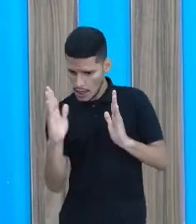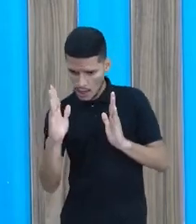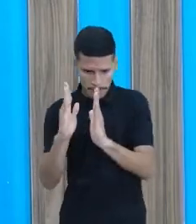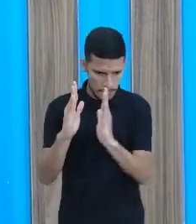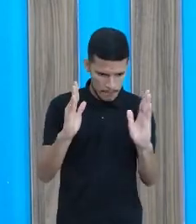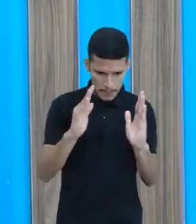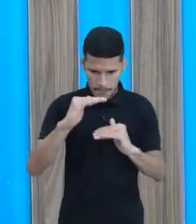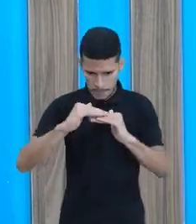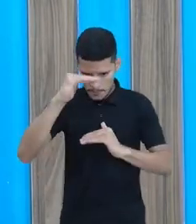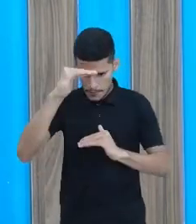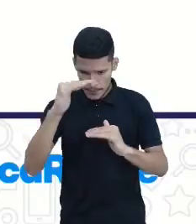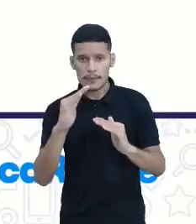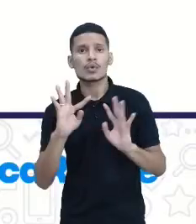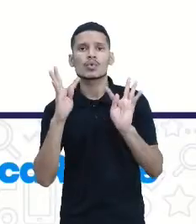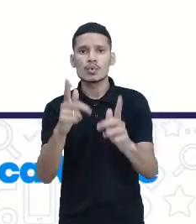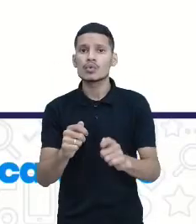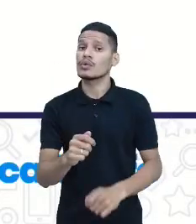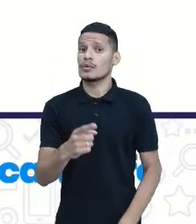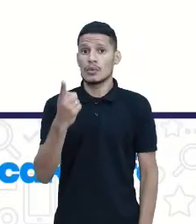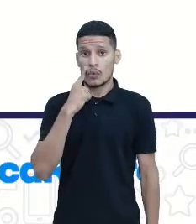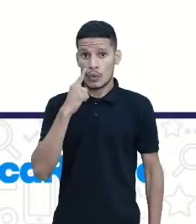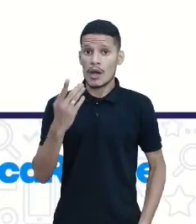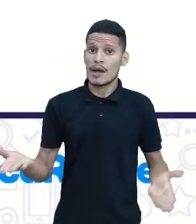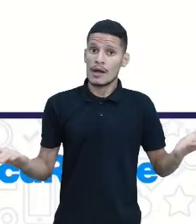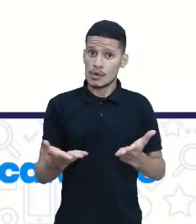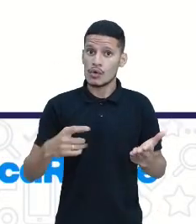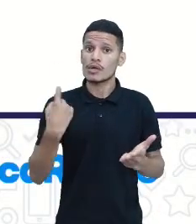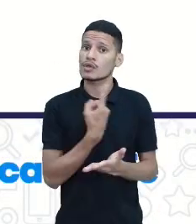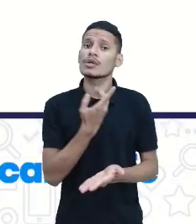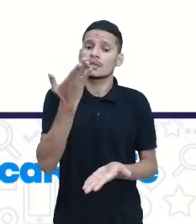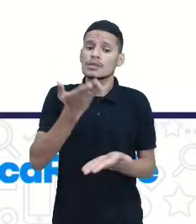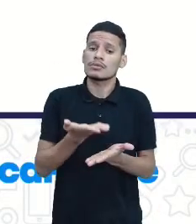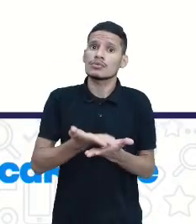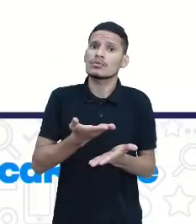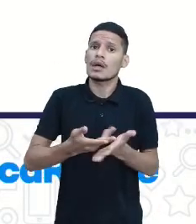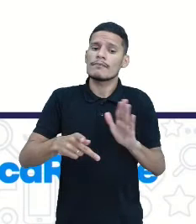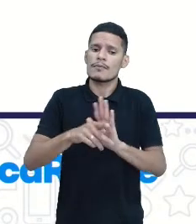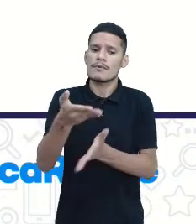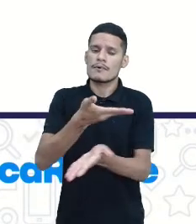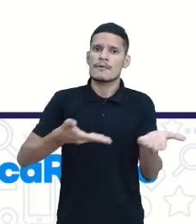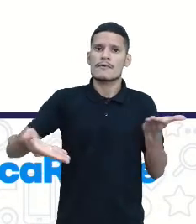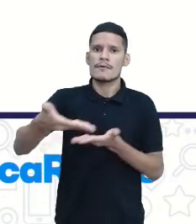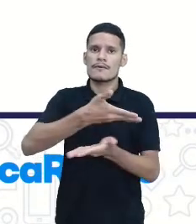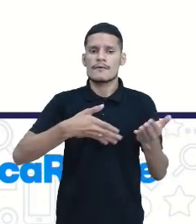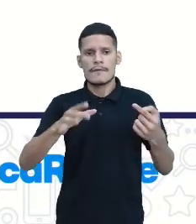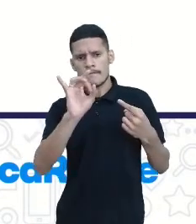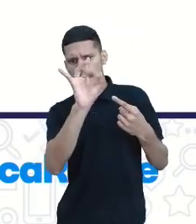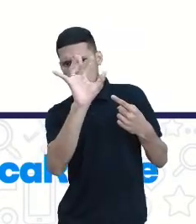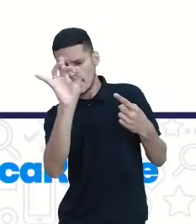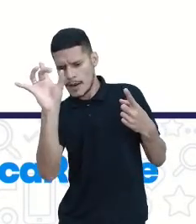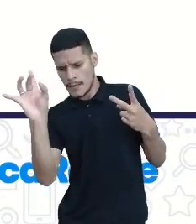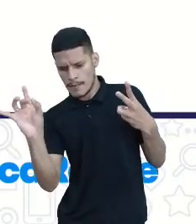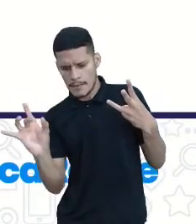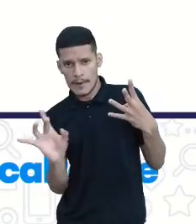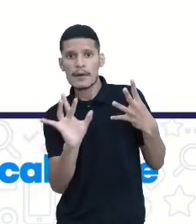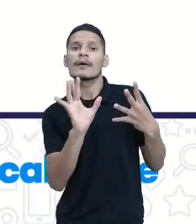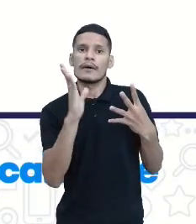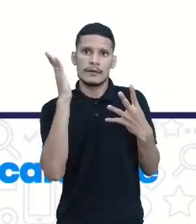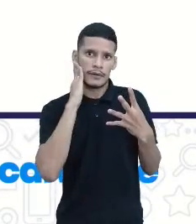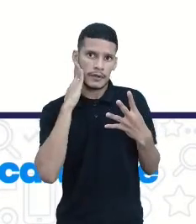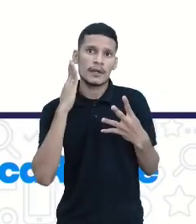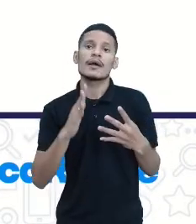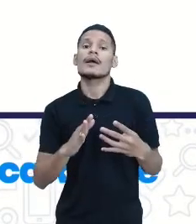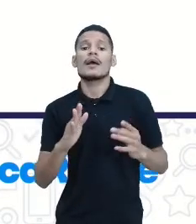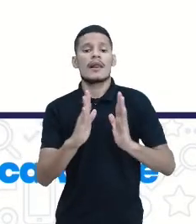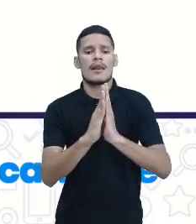caso aí que a gente apresentou, o que a gente vai fazer agora é estudar a relação entre todos esses elementos aí,